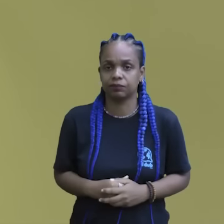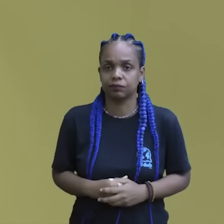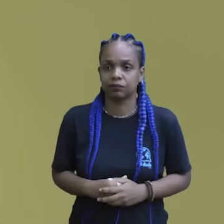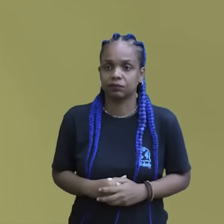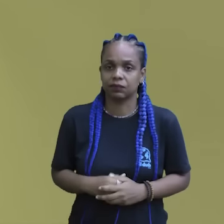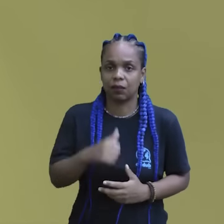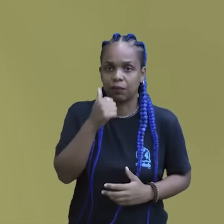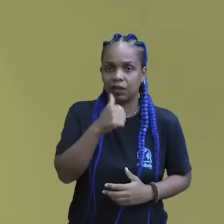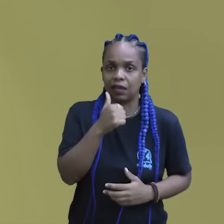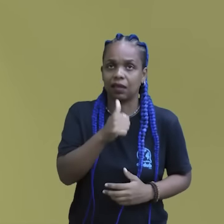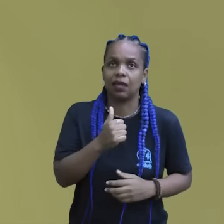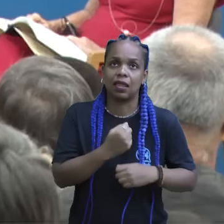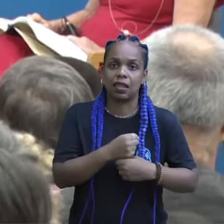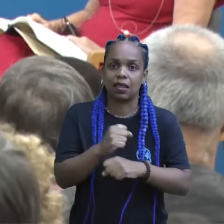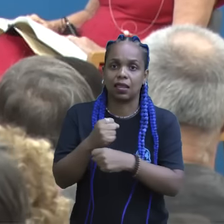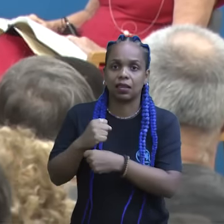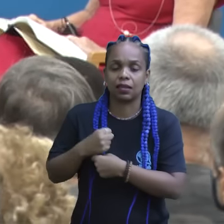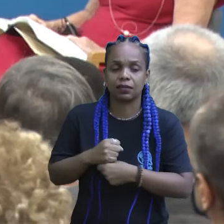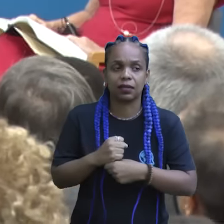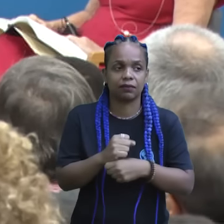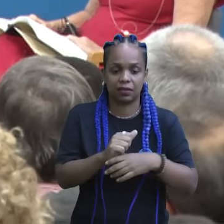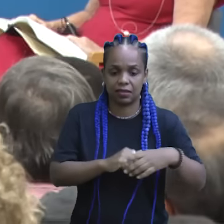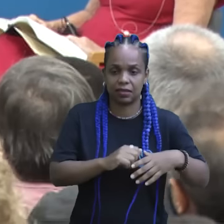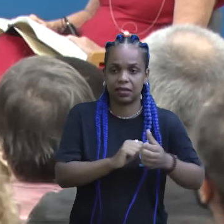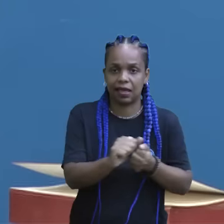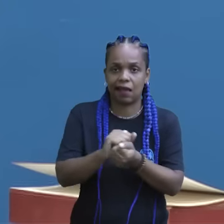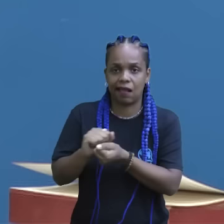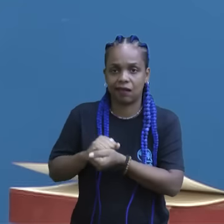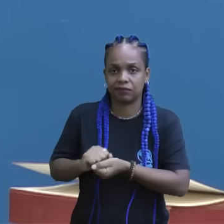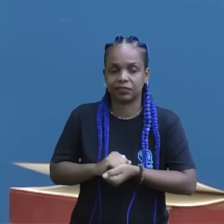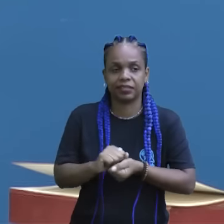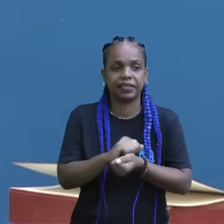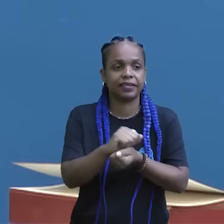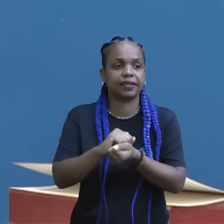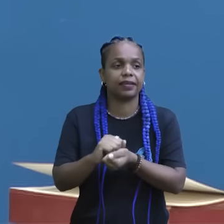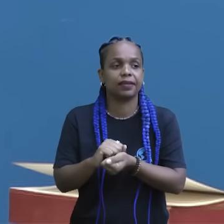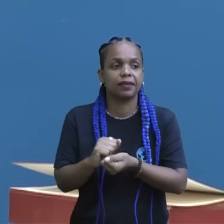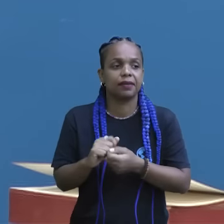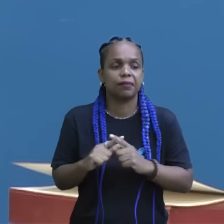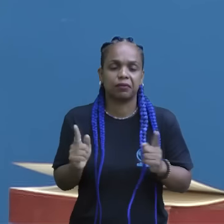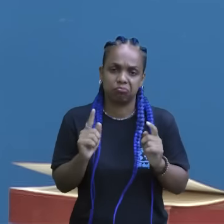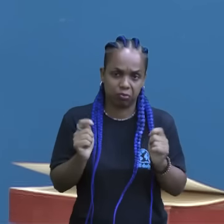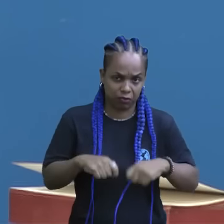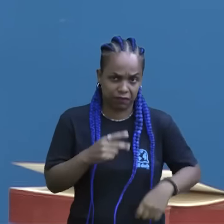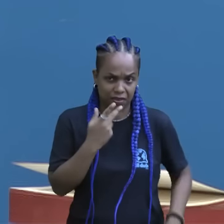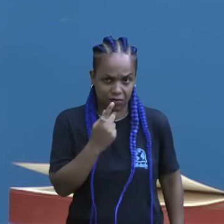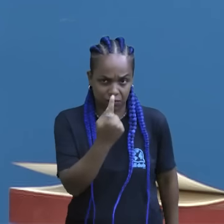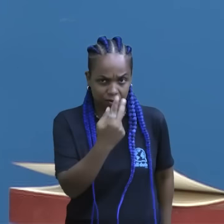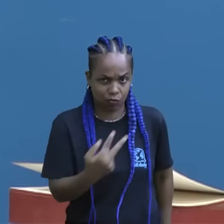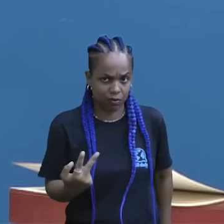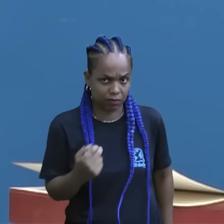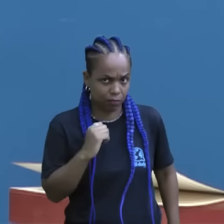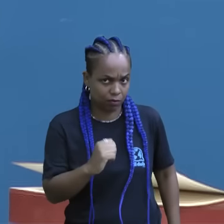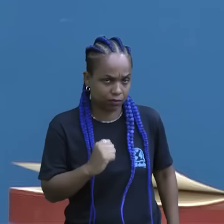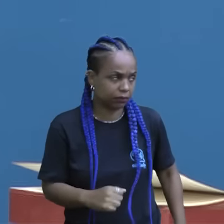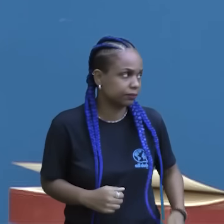posso falar mais um pouquinho? Eu ia até dizer, claro, eu tenho a impressão que você está preparando já uma leitura para a gente,